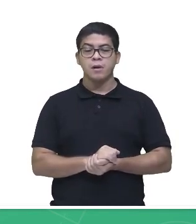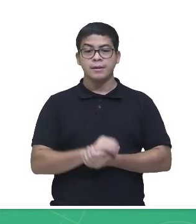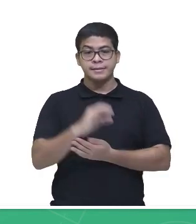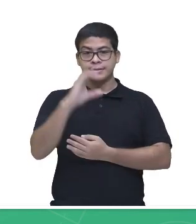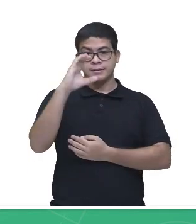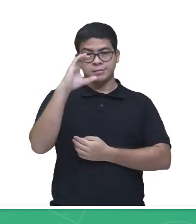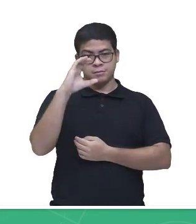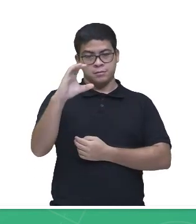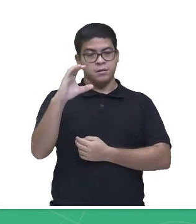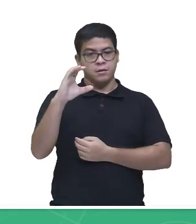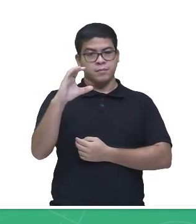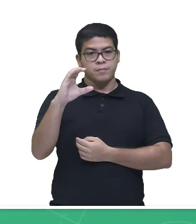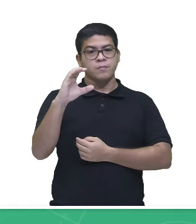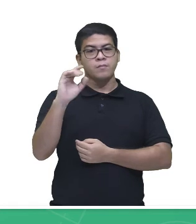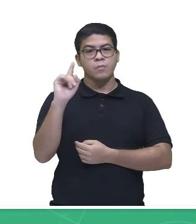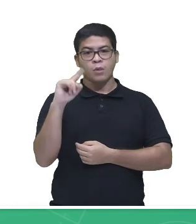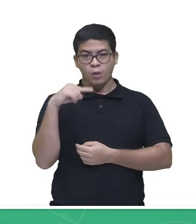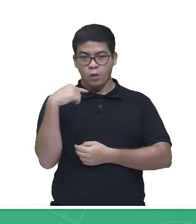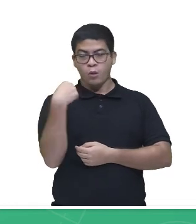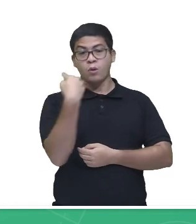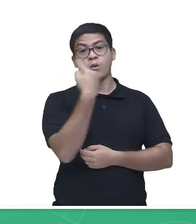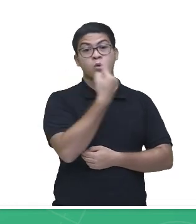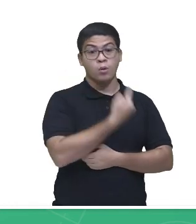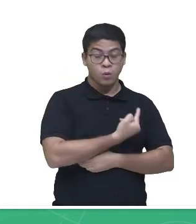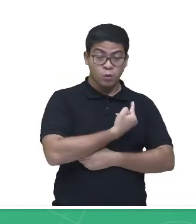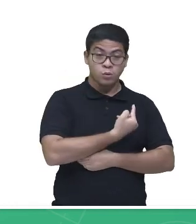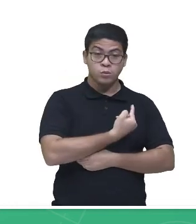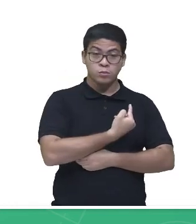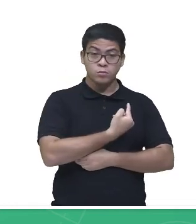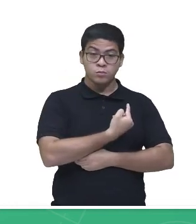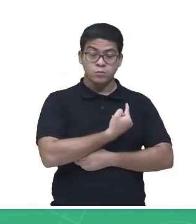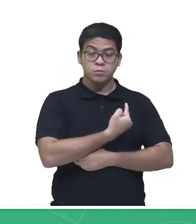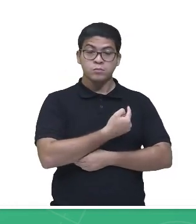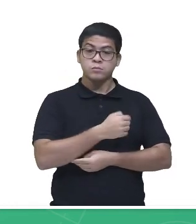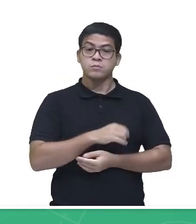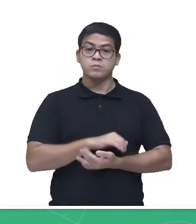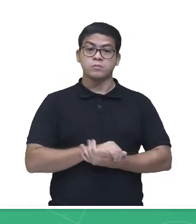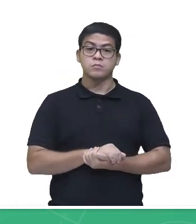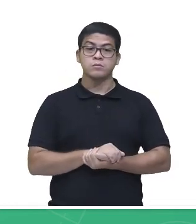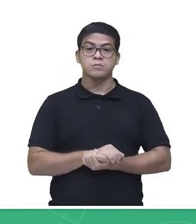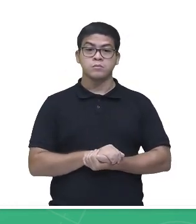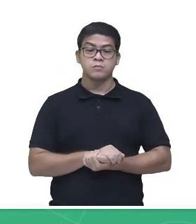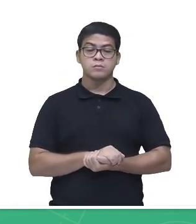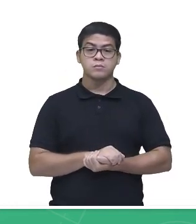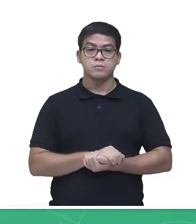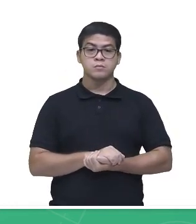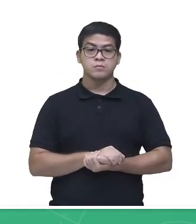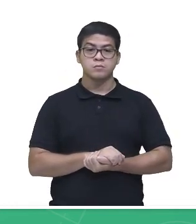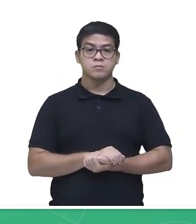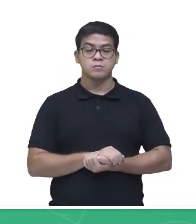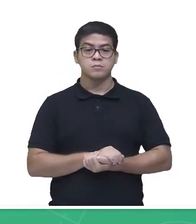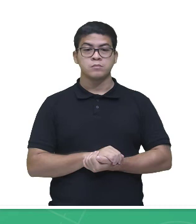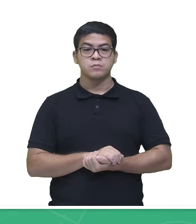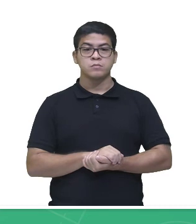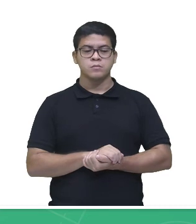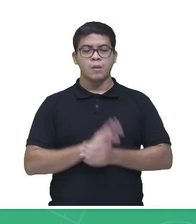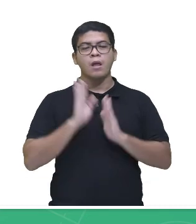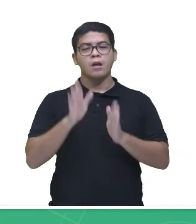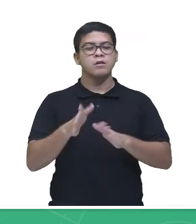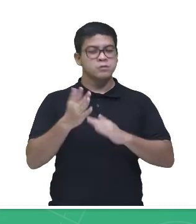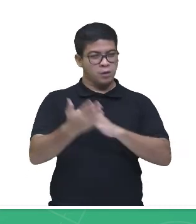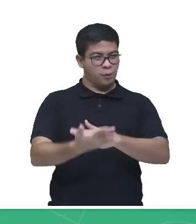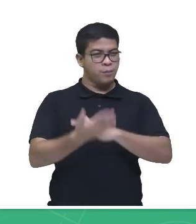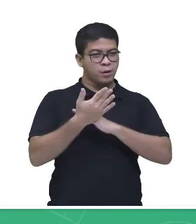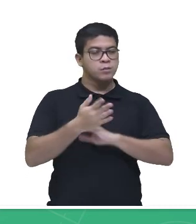que legal aqui, olha, já começou com o pronome pessoal, então já me ajudou bastante aí. O verbo